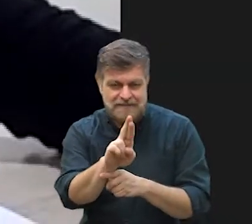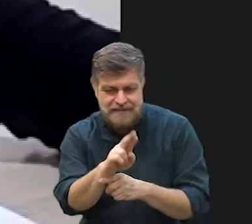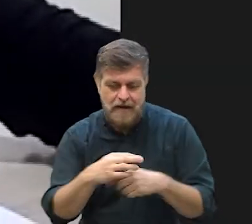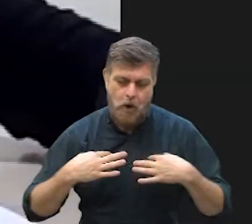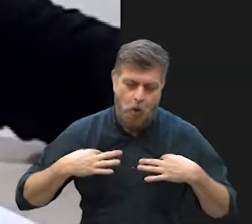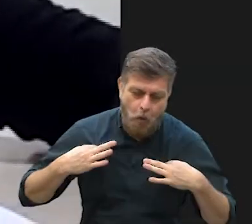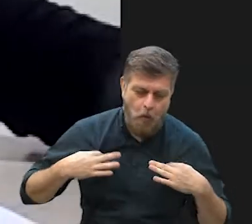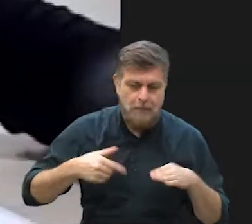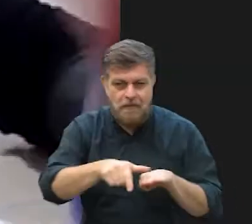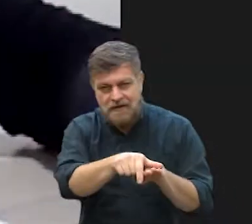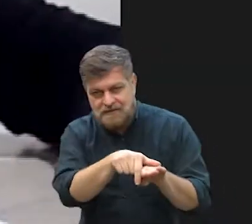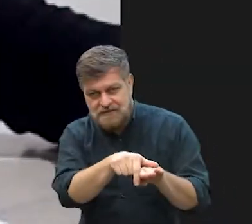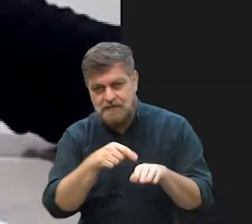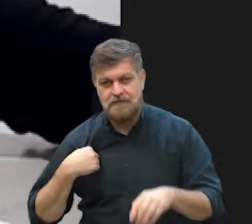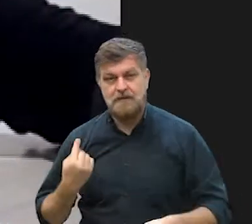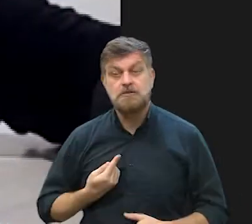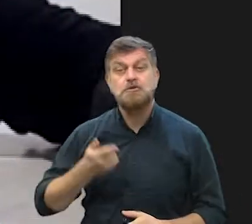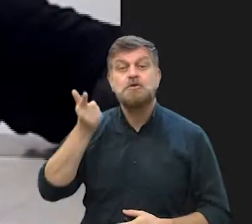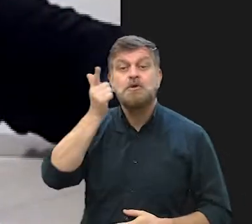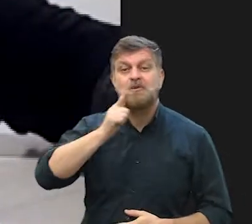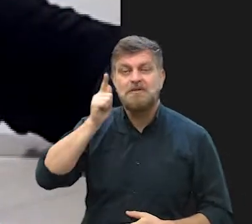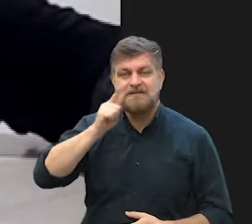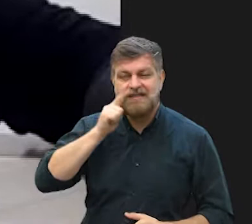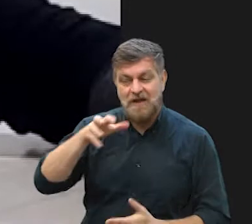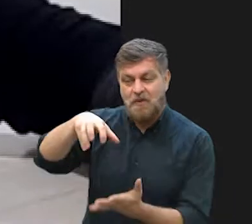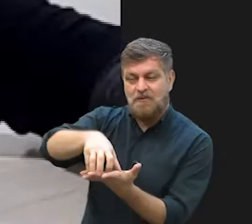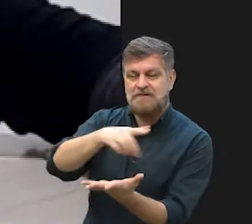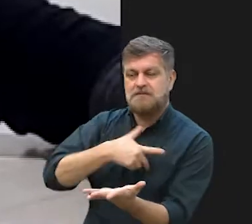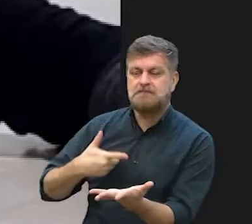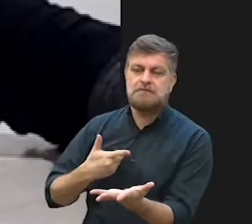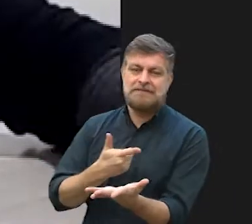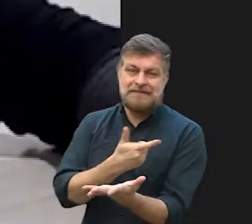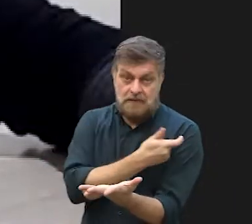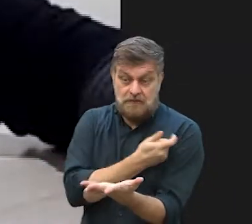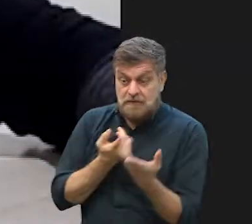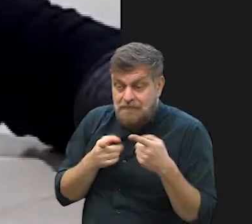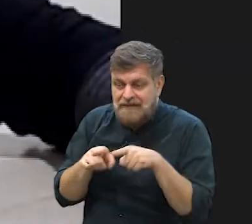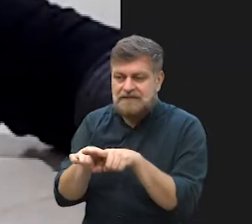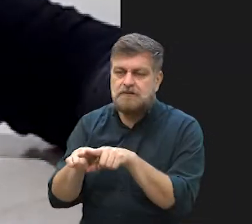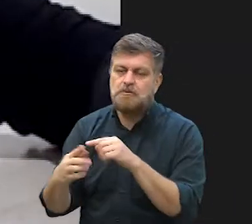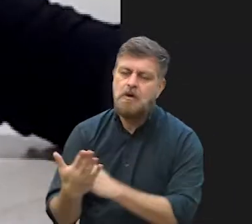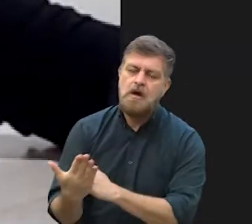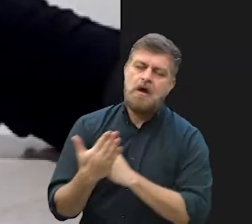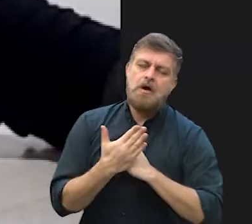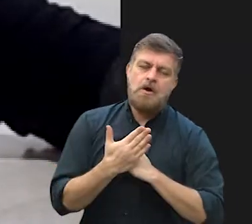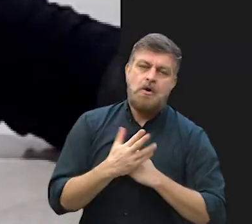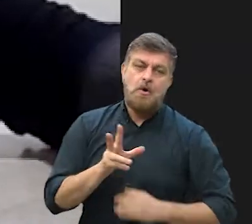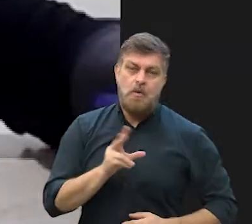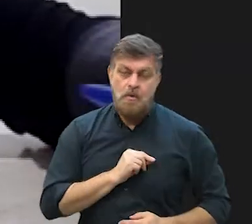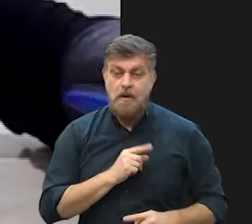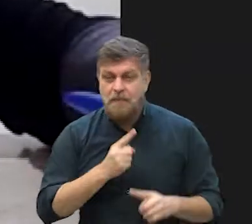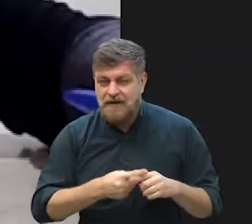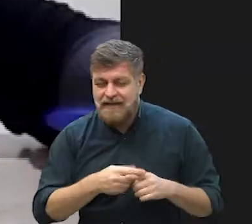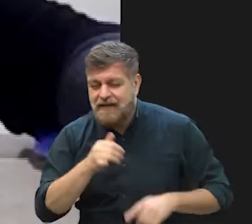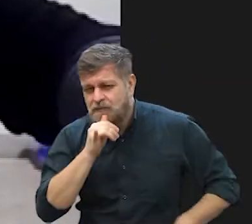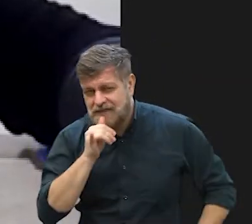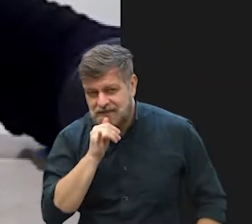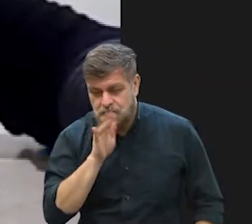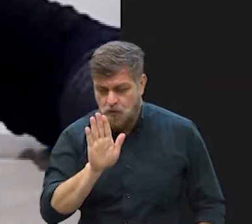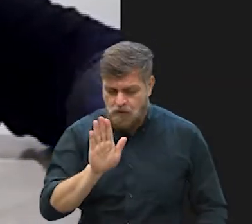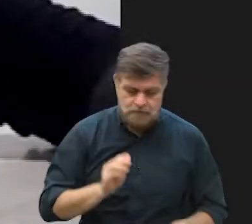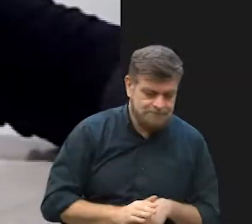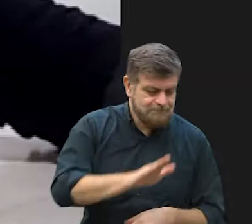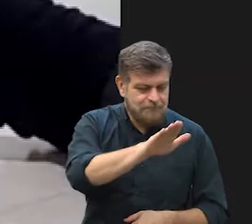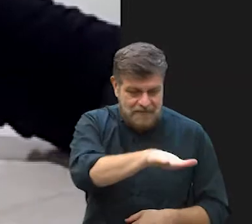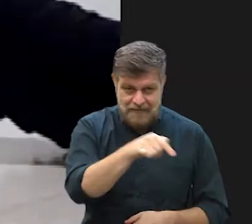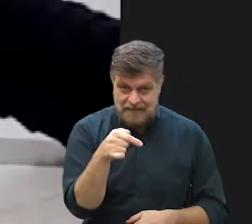Então, a gente consegue. E a parceria com o centro de saúde nos ajuda muito, porque então a gente consegue, a criança, por exemplo, está